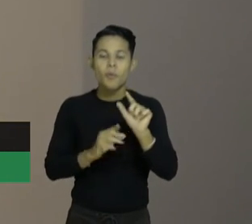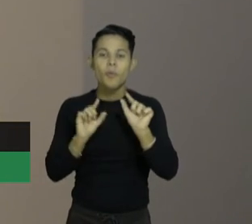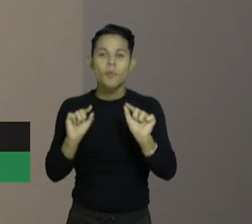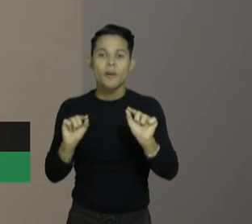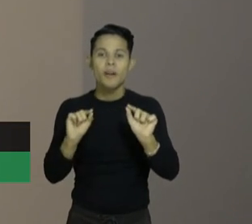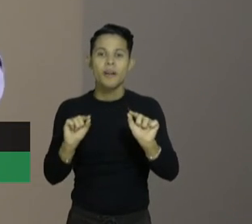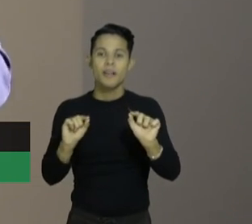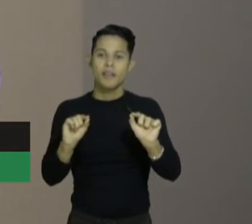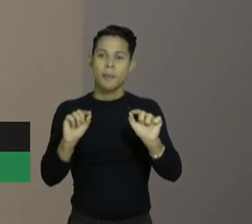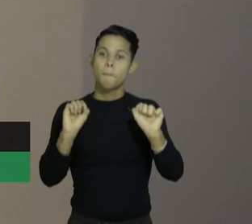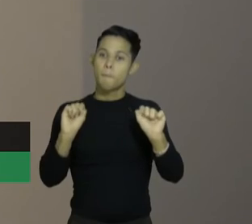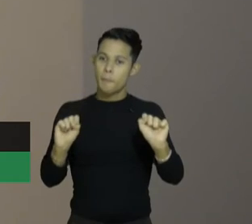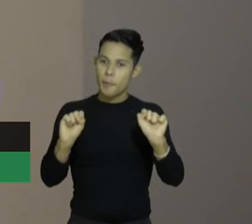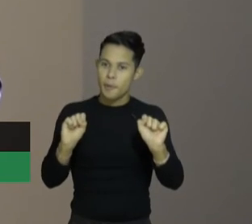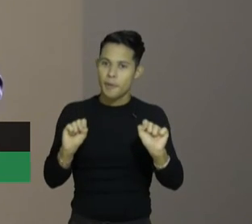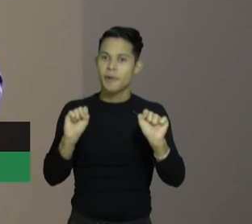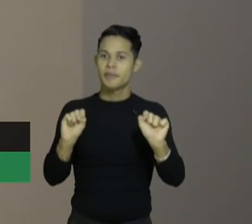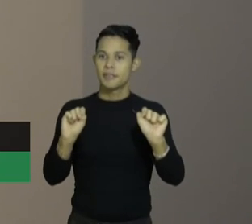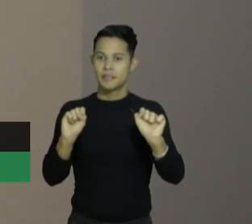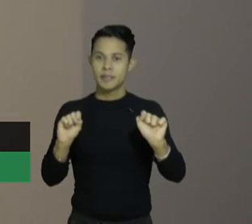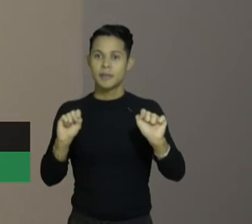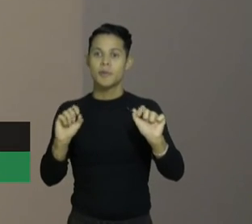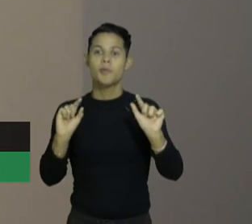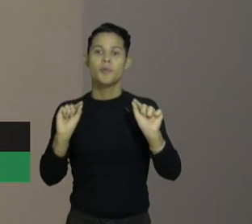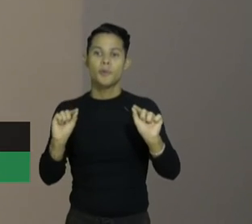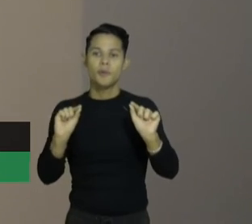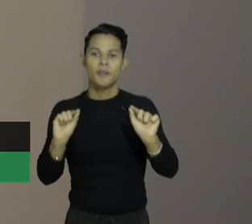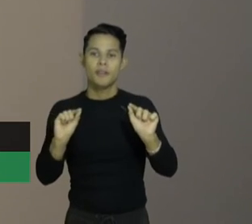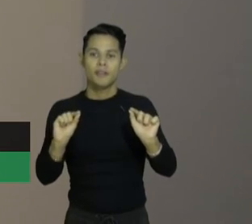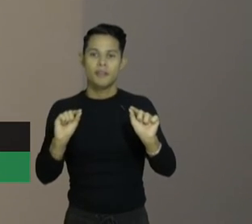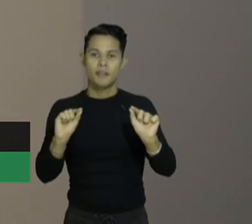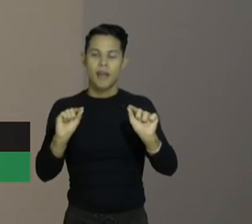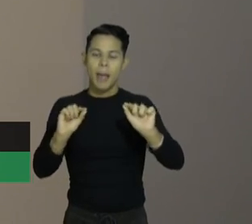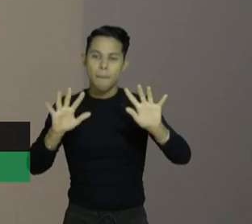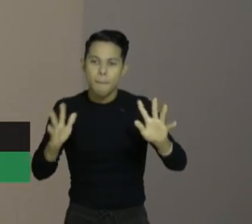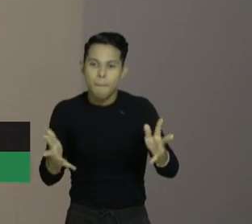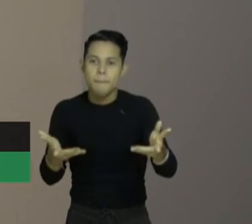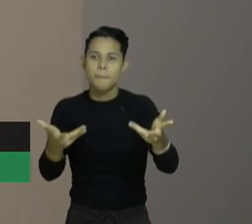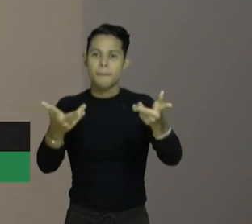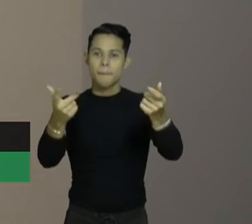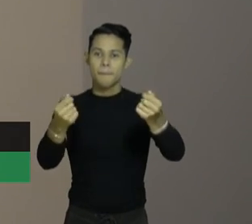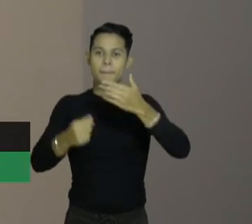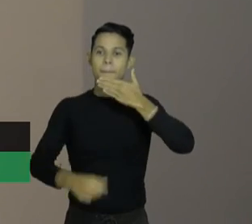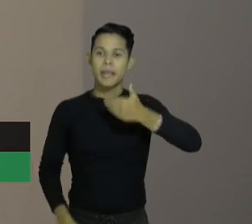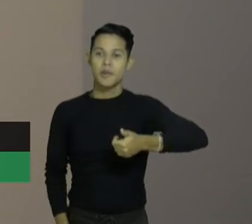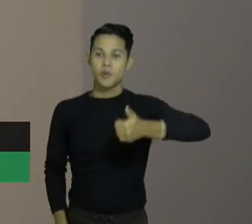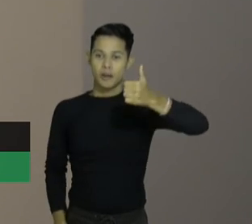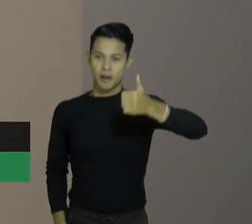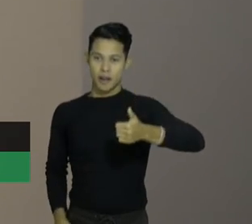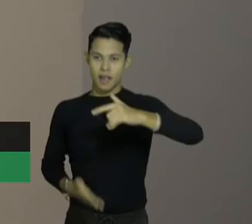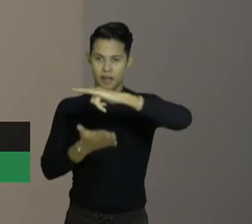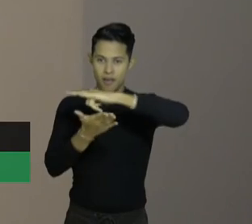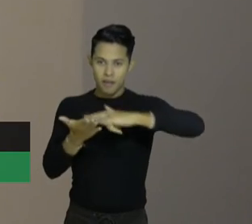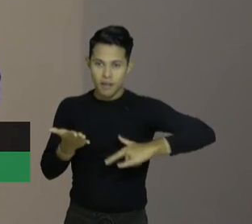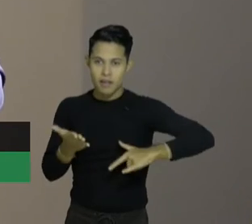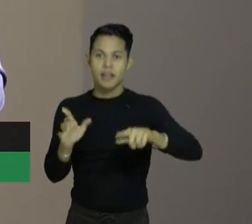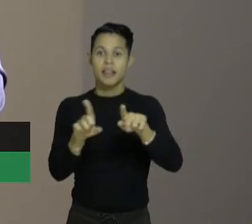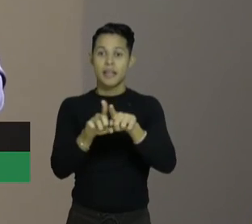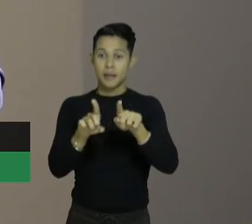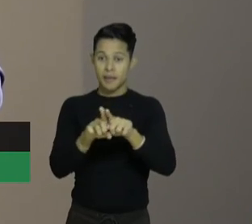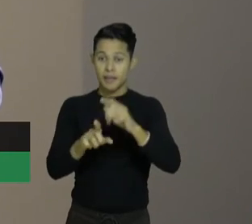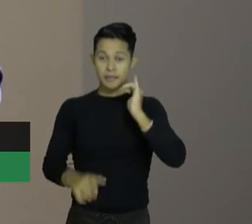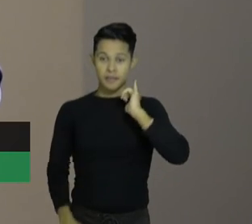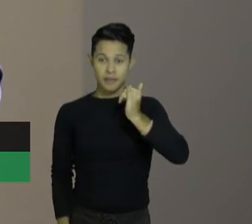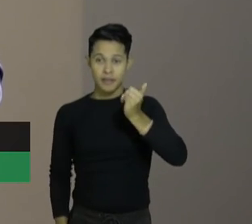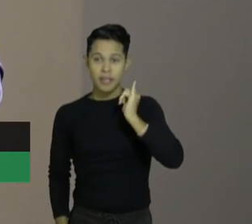e que pode logicamente pode e deve e merece ser aperfeiçoado e dizer também como